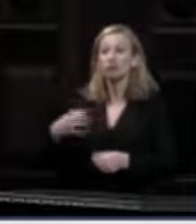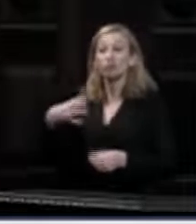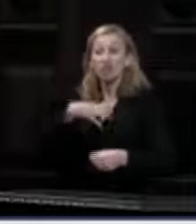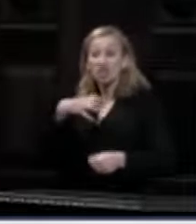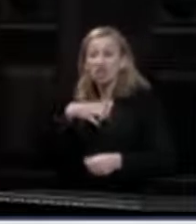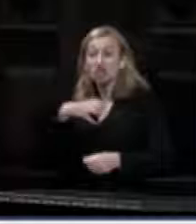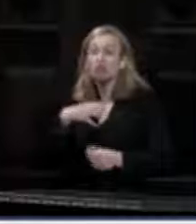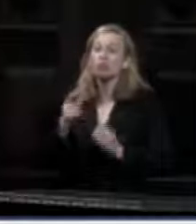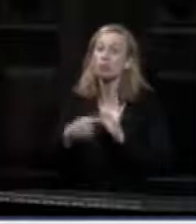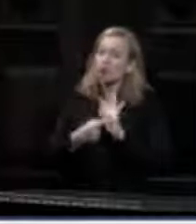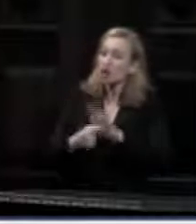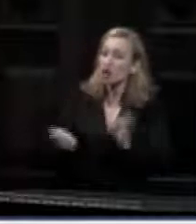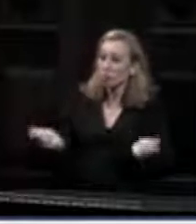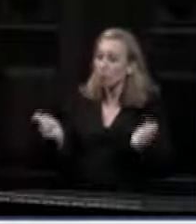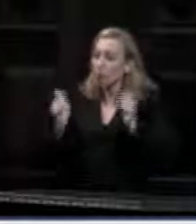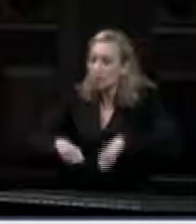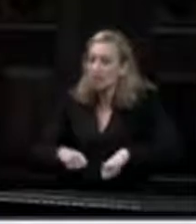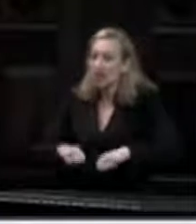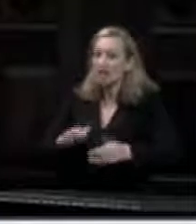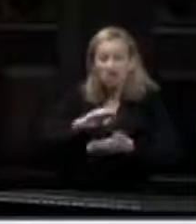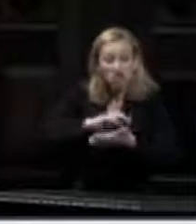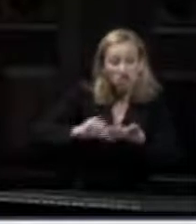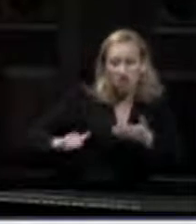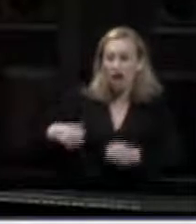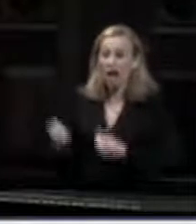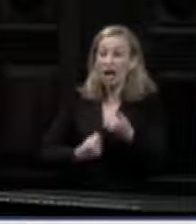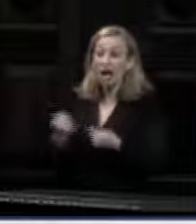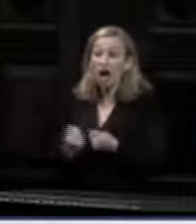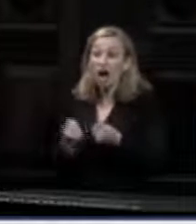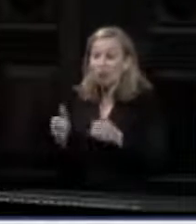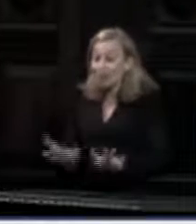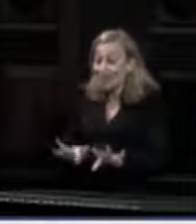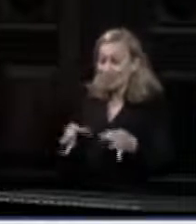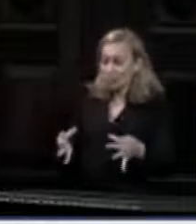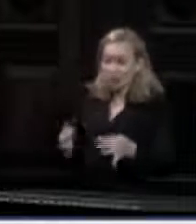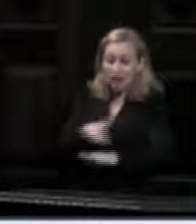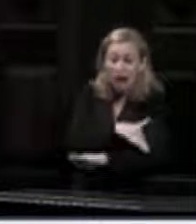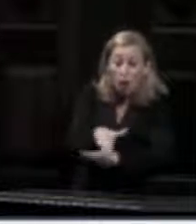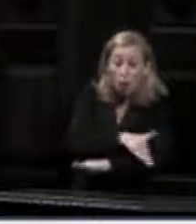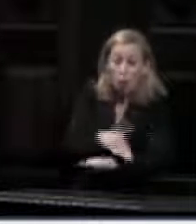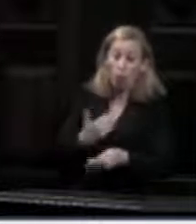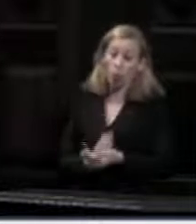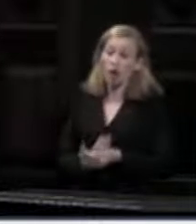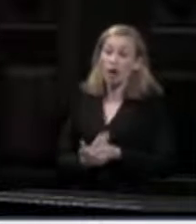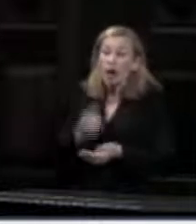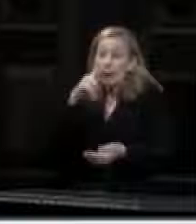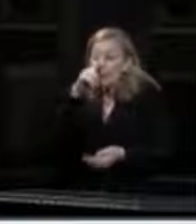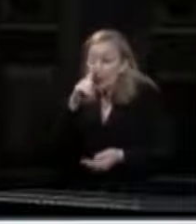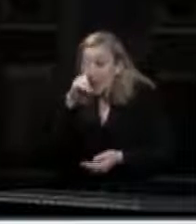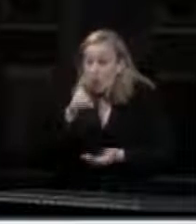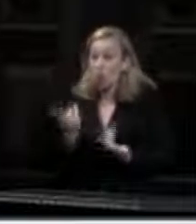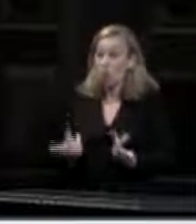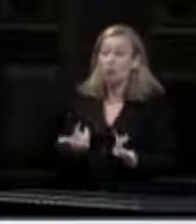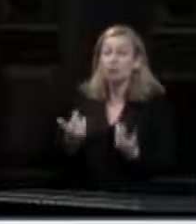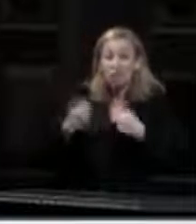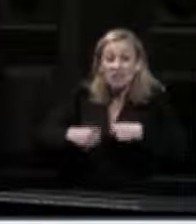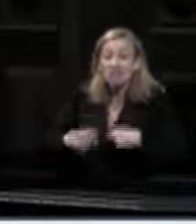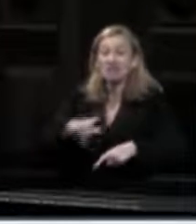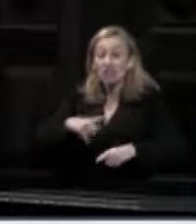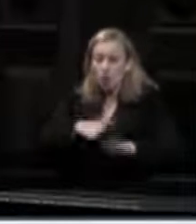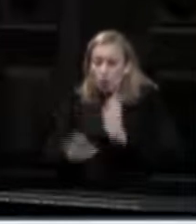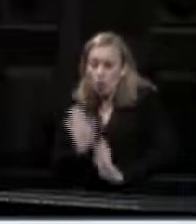a possibilidade de tirar veículos da rua, porque os pais, desde que saibam que